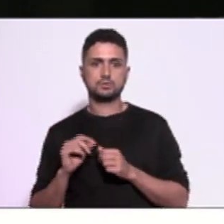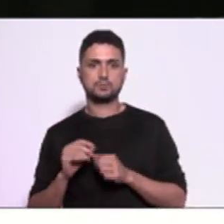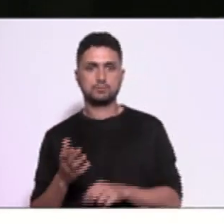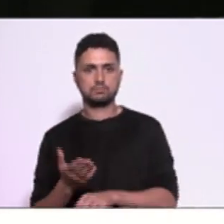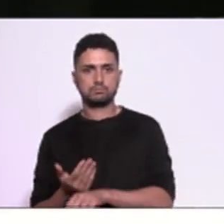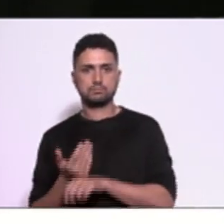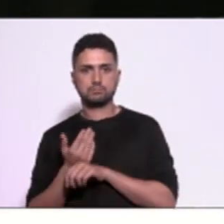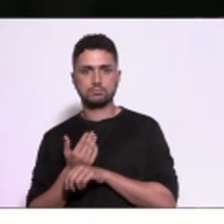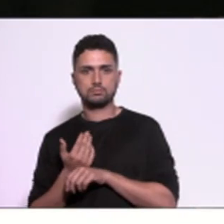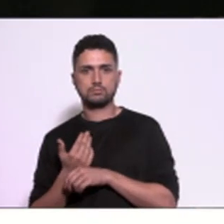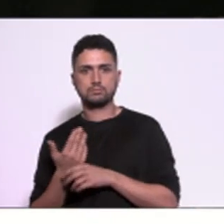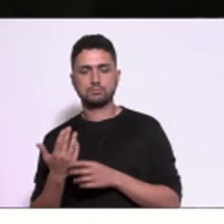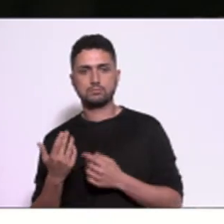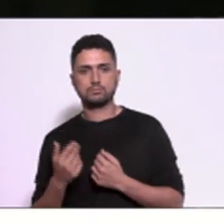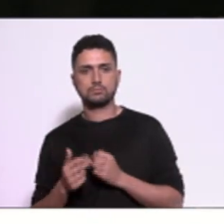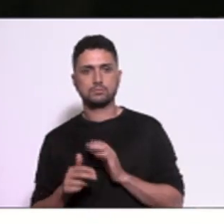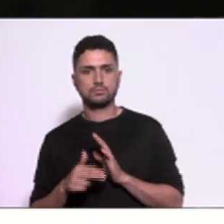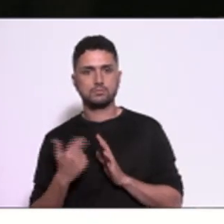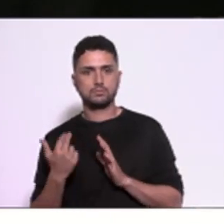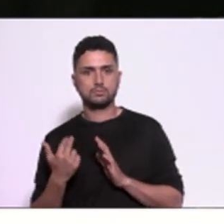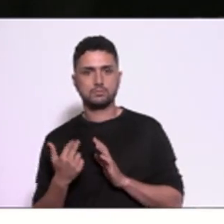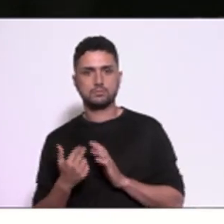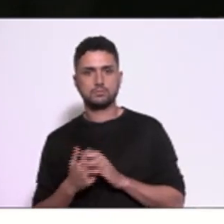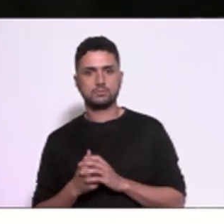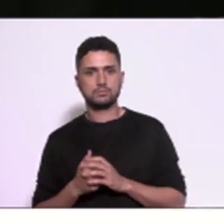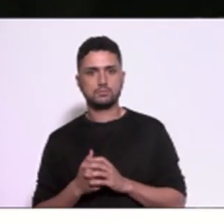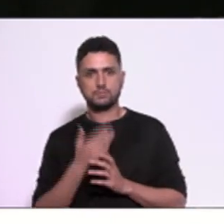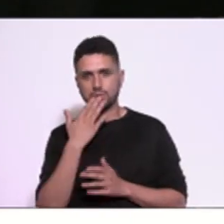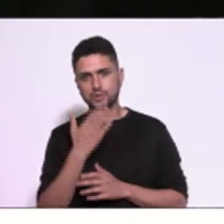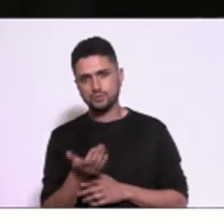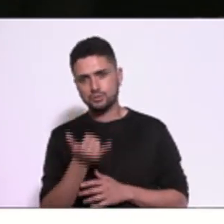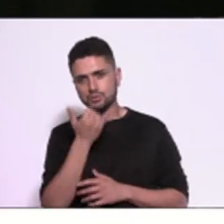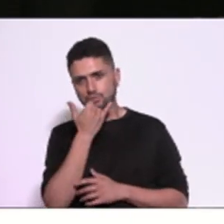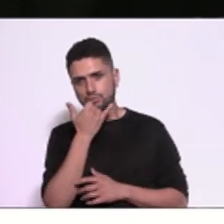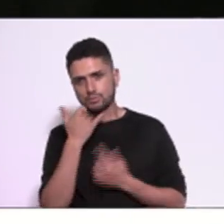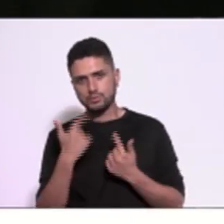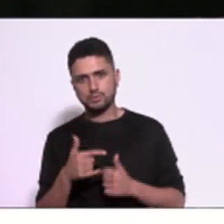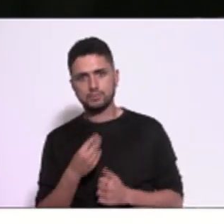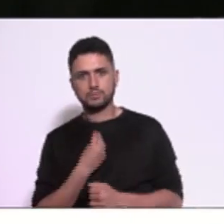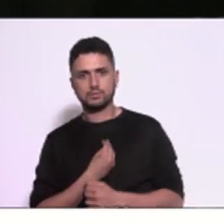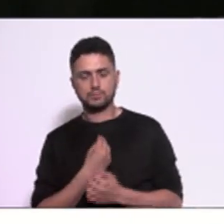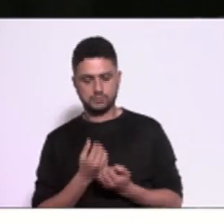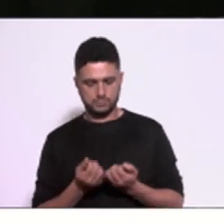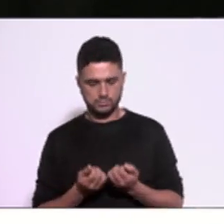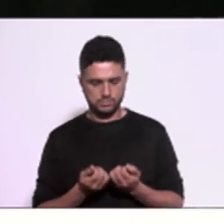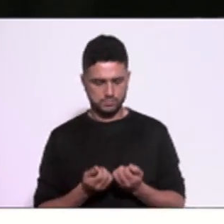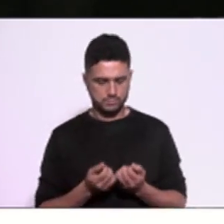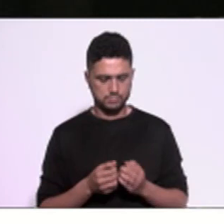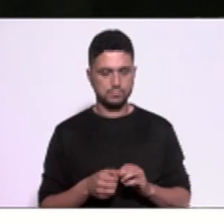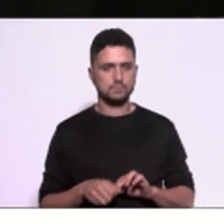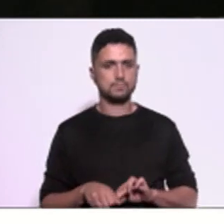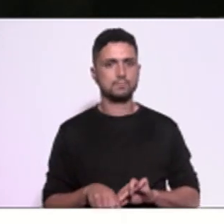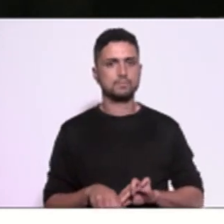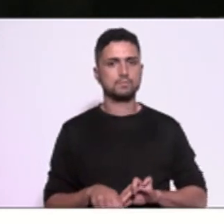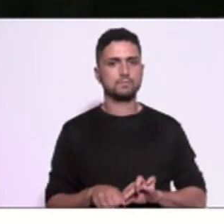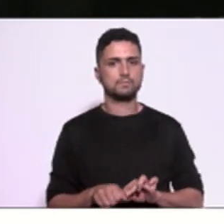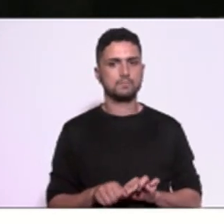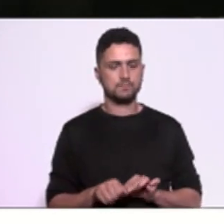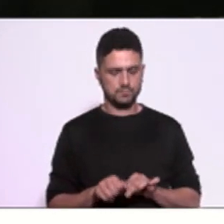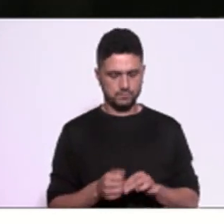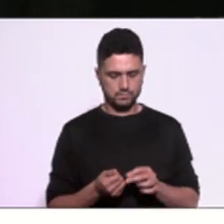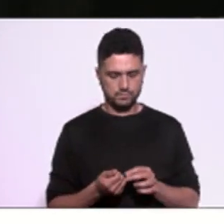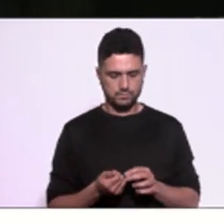recentemente, extremamente delicada. E ele pediu muito desculpas, deputado, que não pôde estar presente. Mas que faz parte dessa